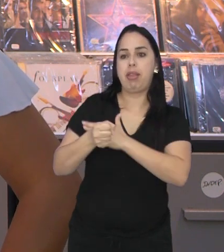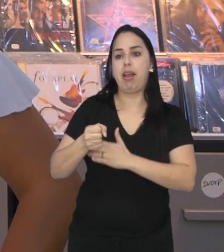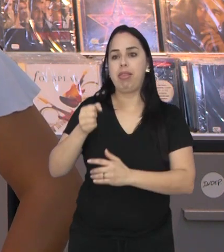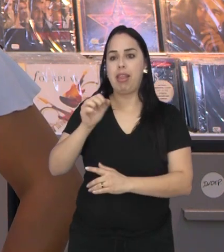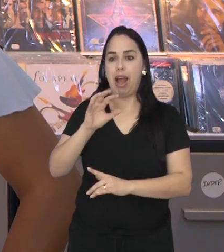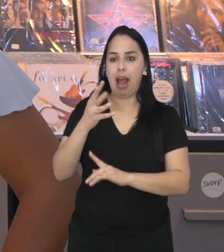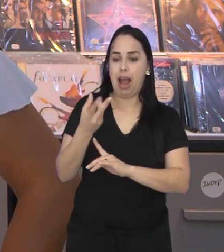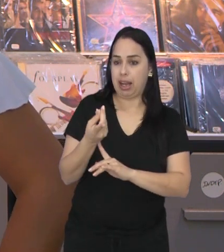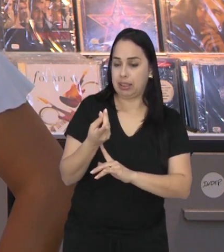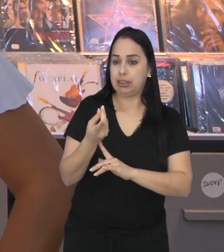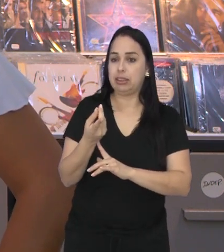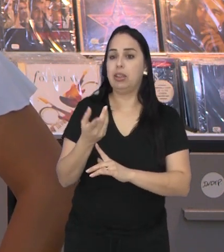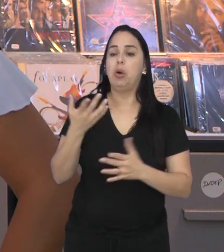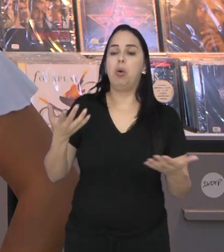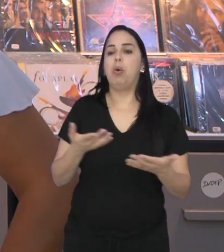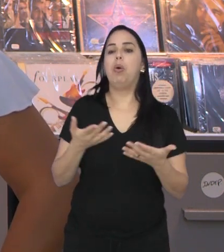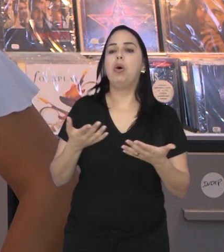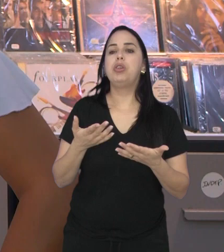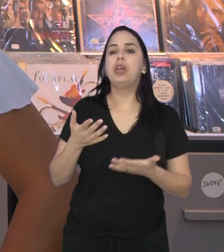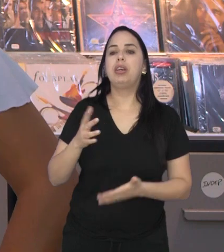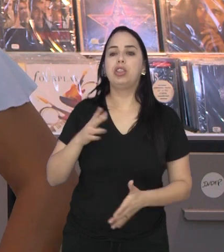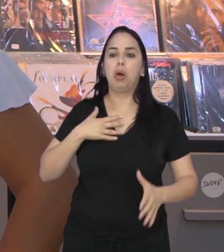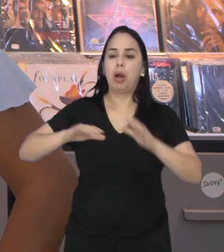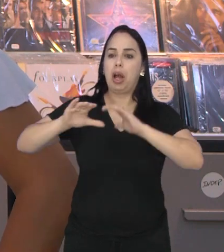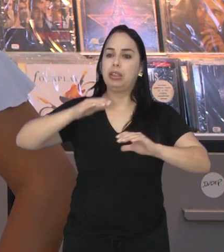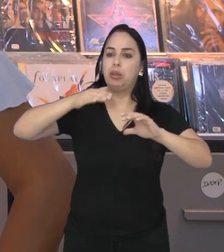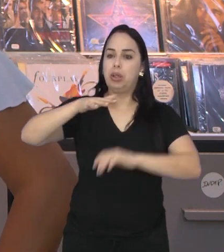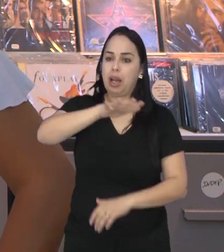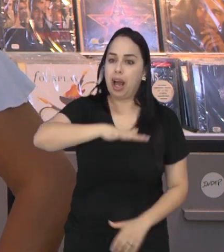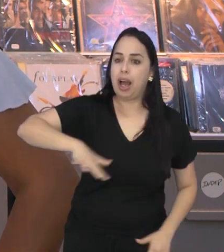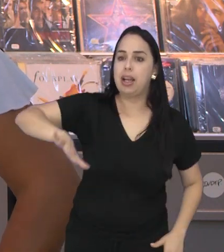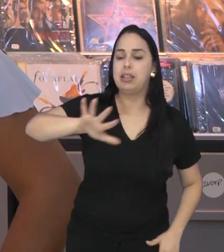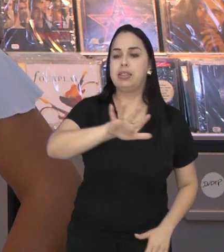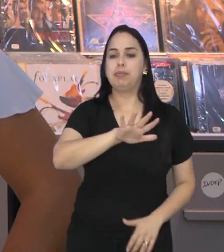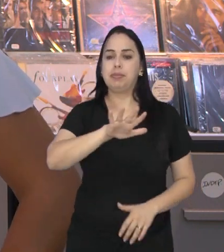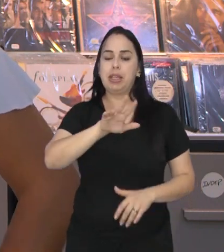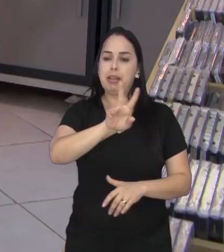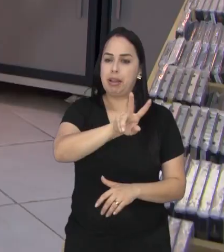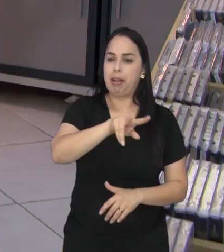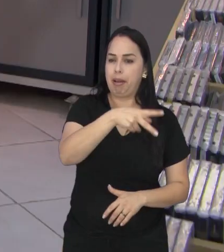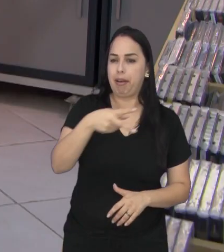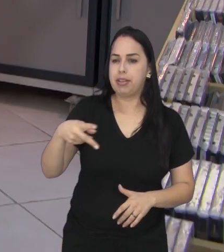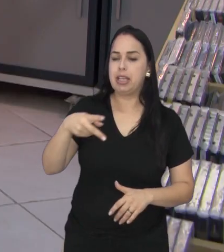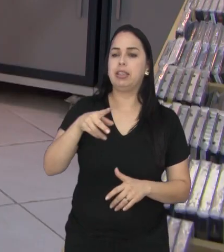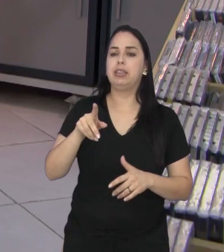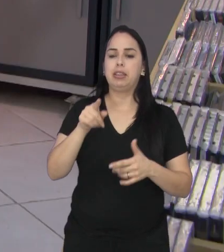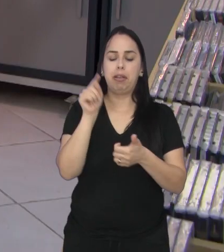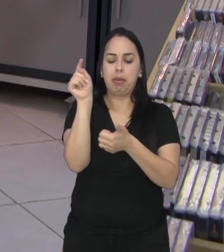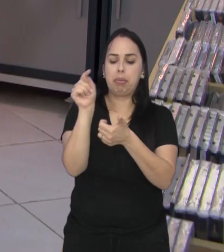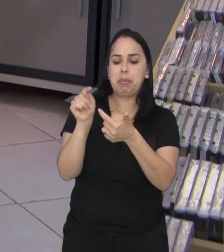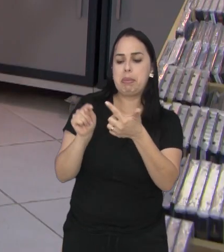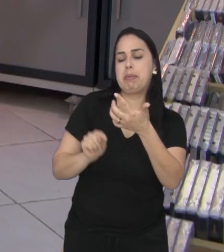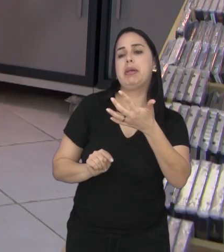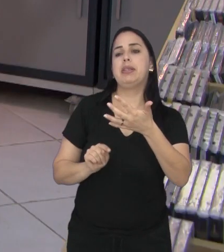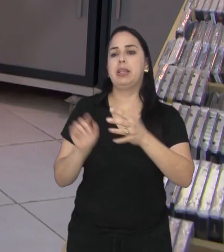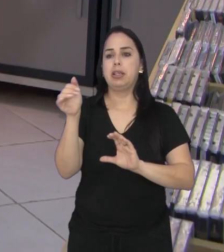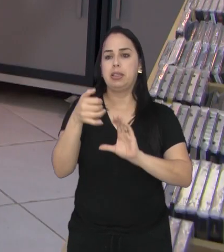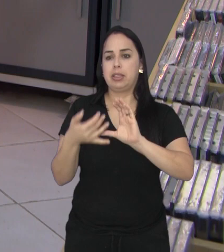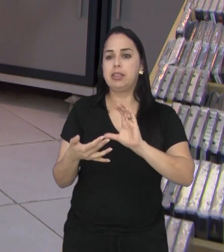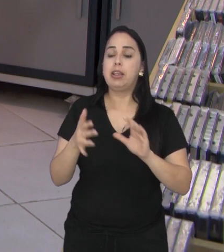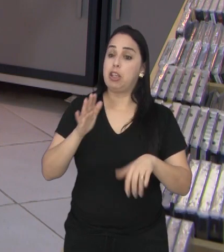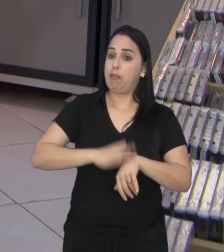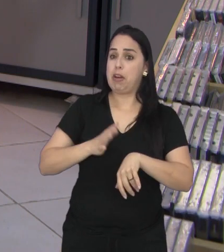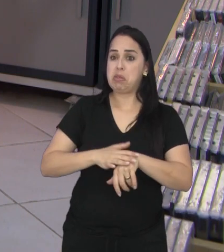artes, né? Hoje eu me entendo como uma artista regional, né? Multifacetadas aí, né? Como você falou. Um monte de coisa. Faço